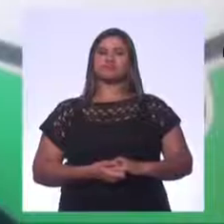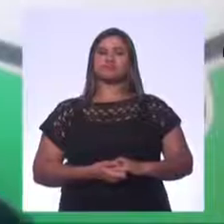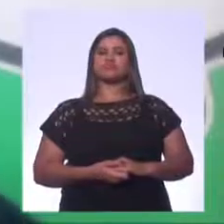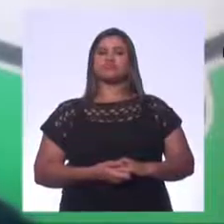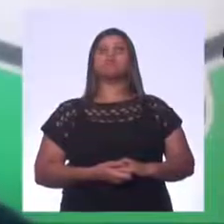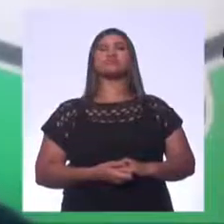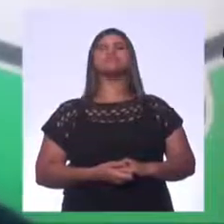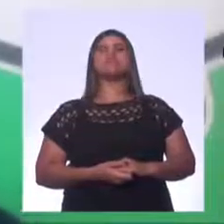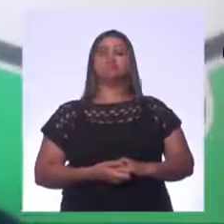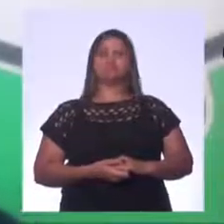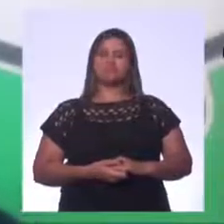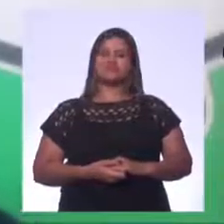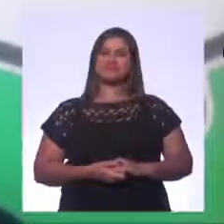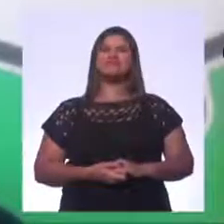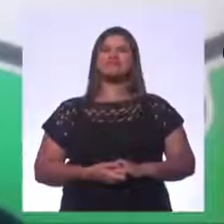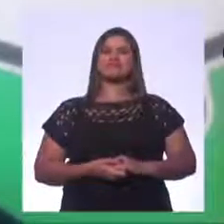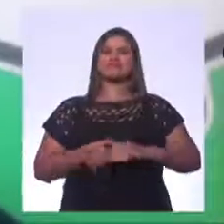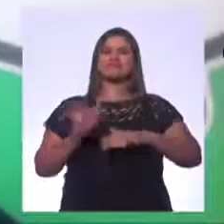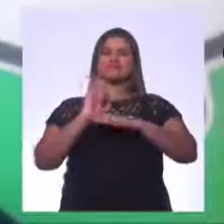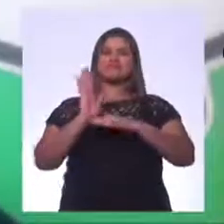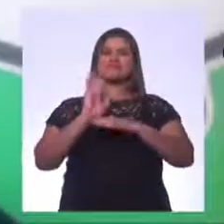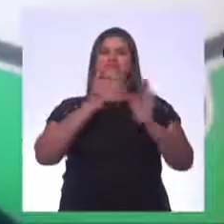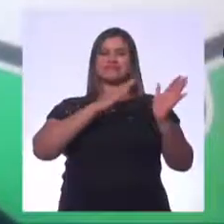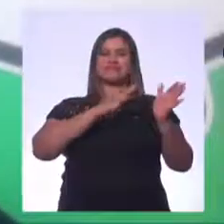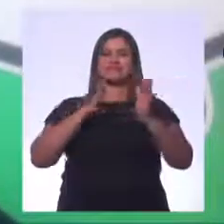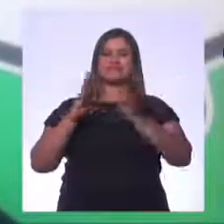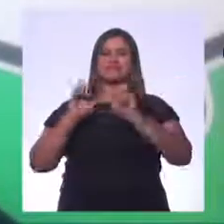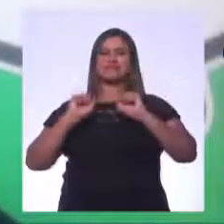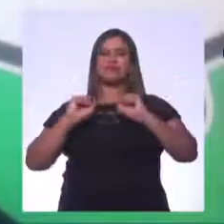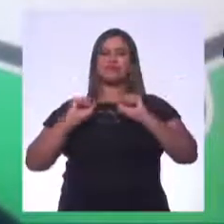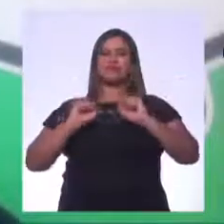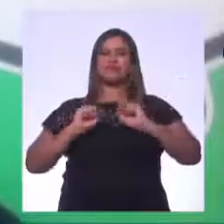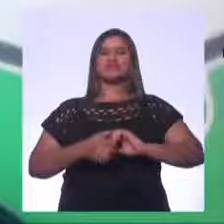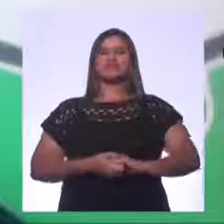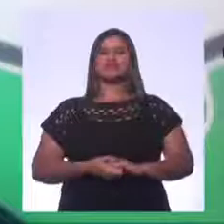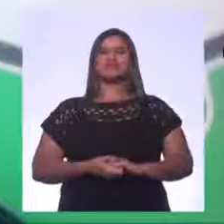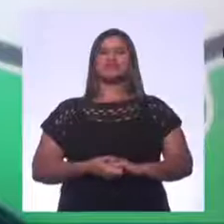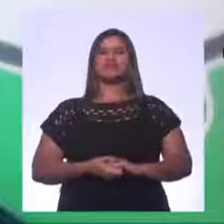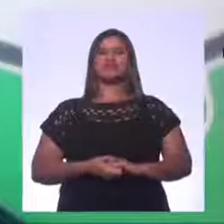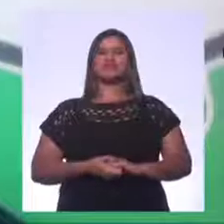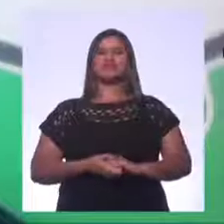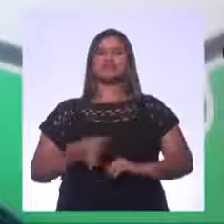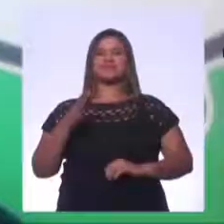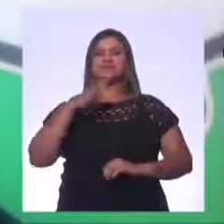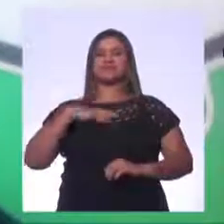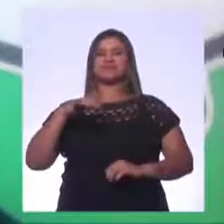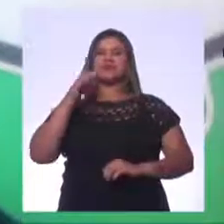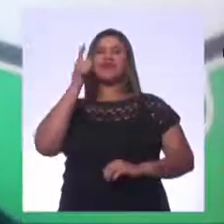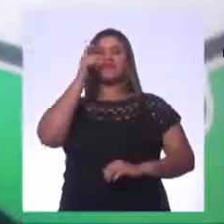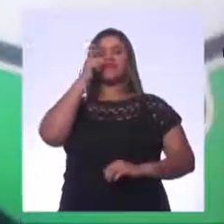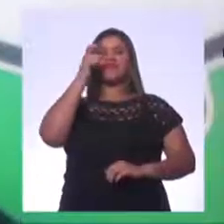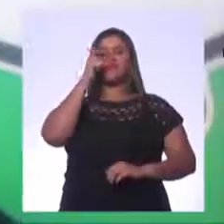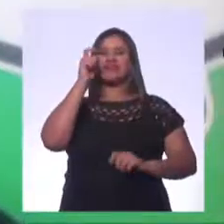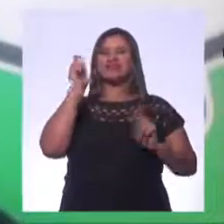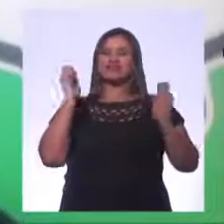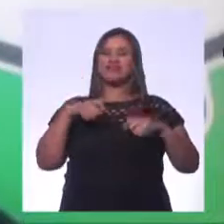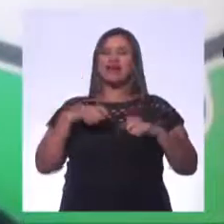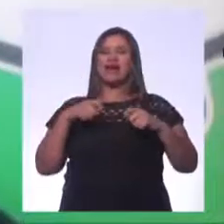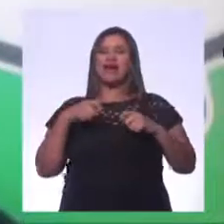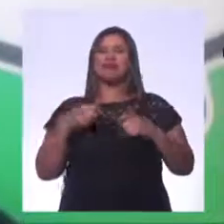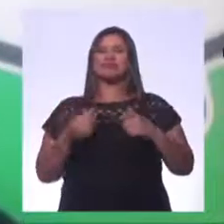Então, pessoal, já pode apresentar então o vídeo, ok? Para que todos conheçam aí